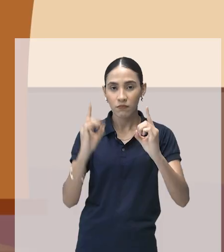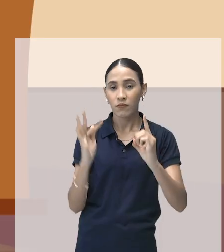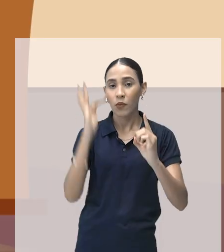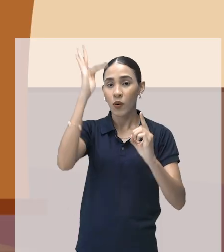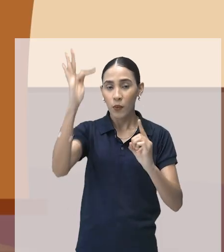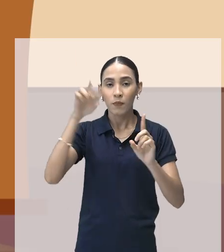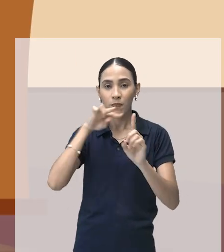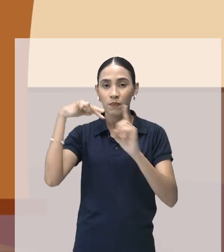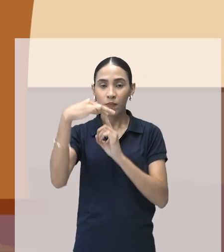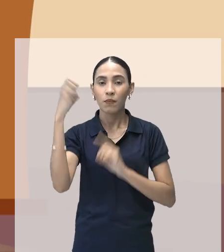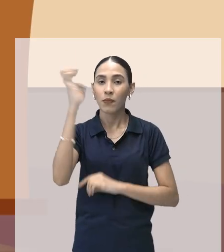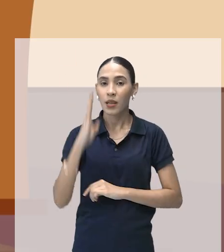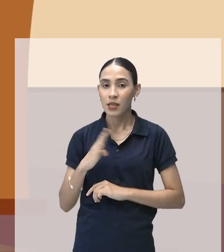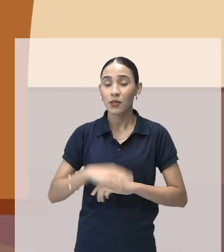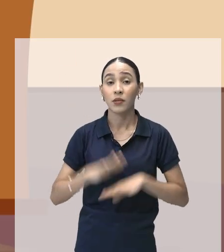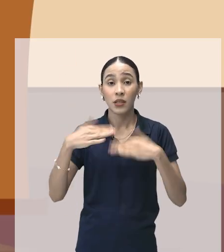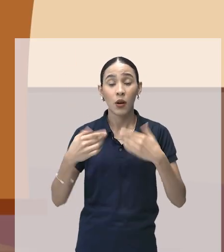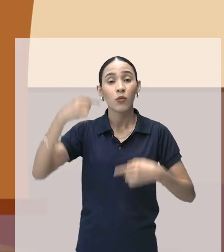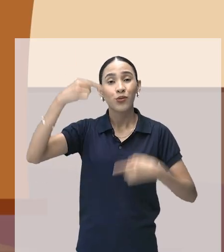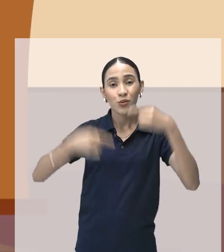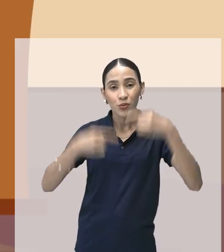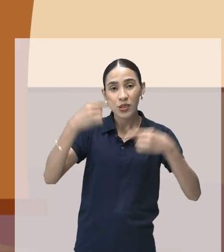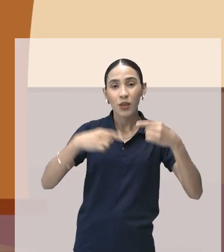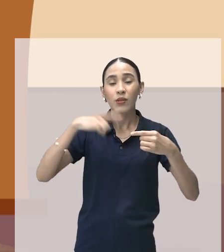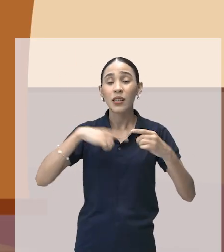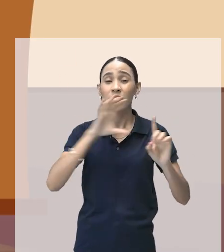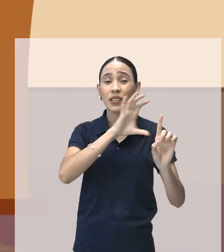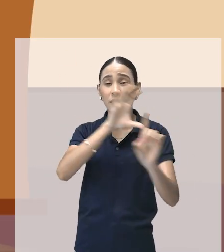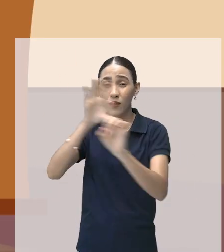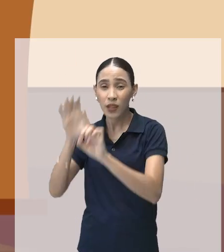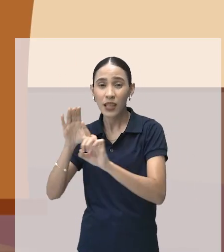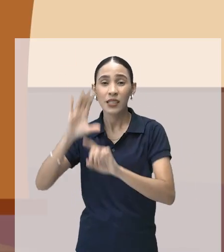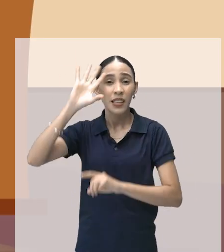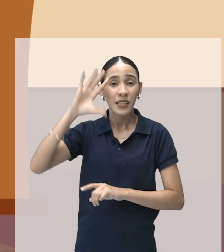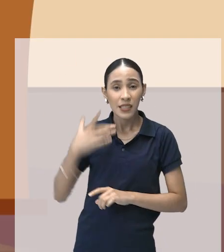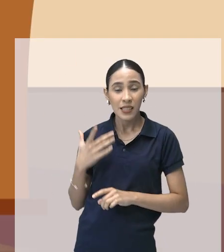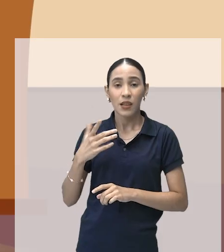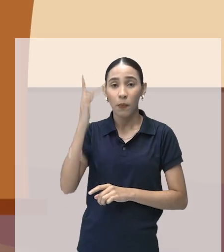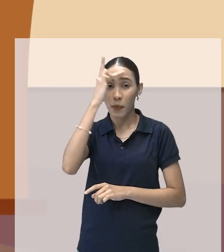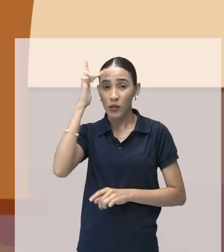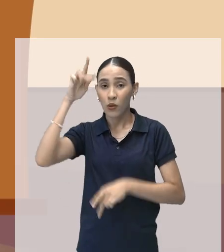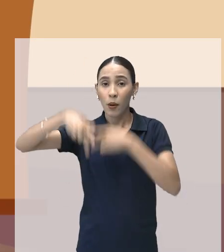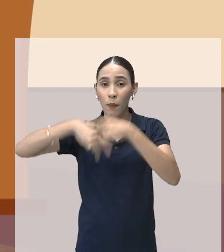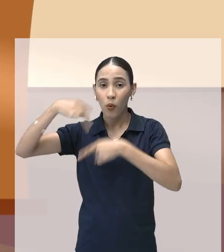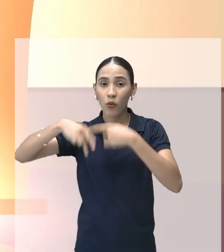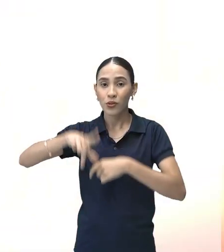Brasil. Este debate teve grande influência na decisão dos eleitores.